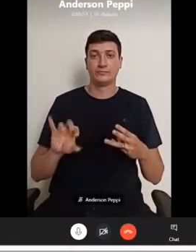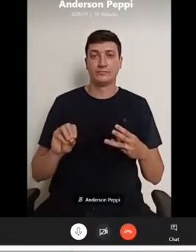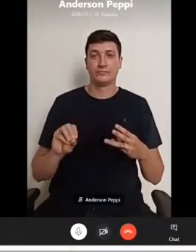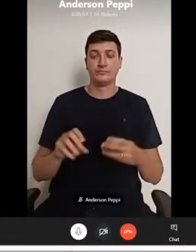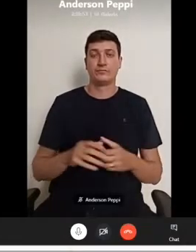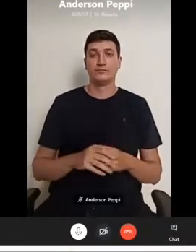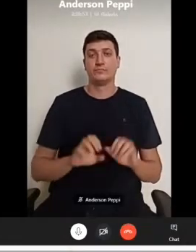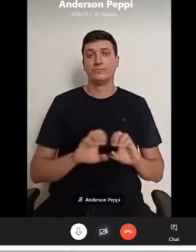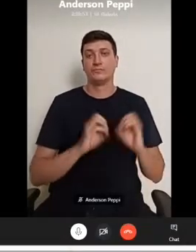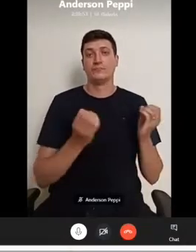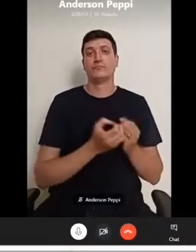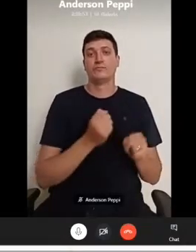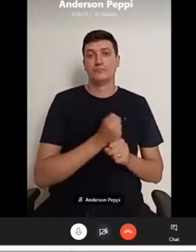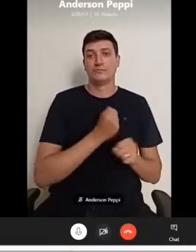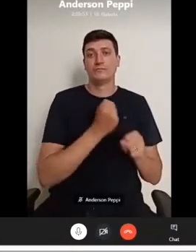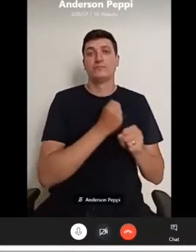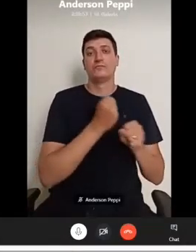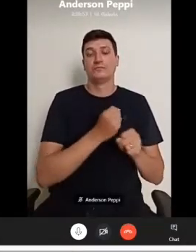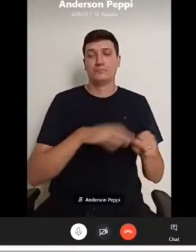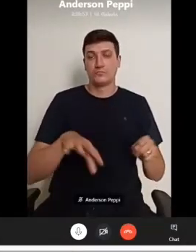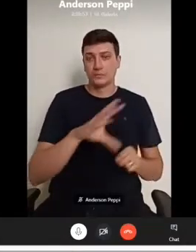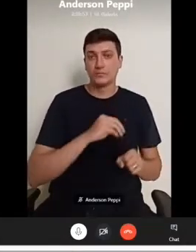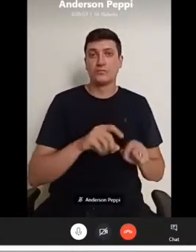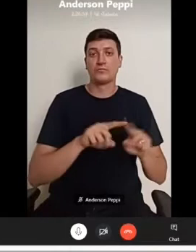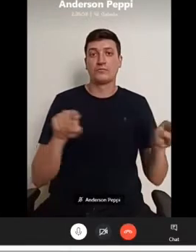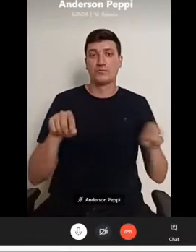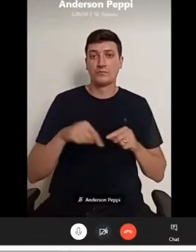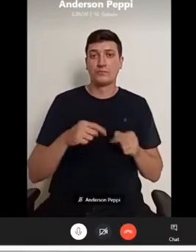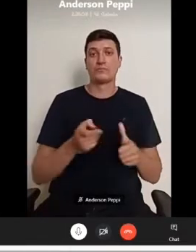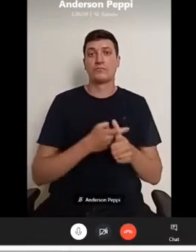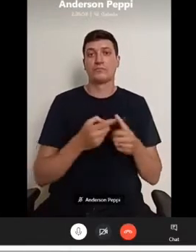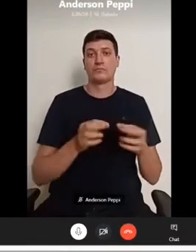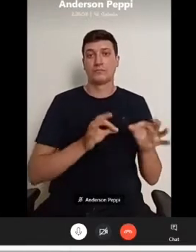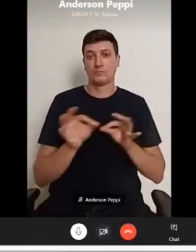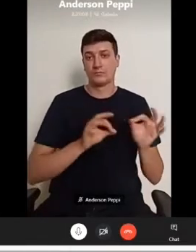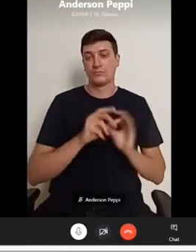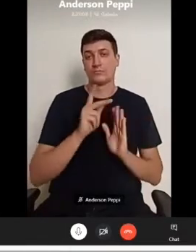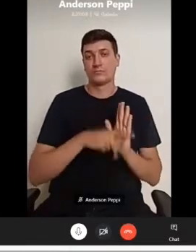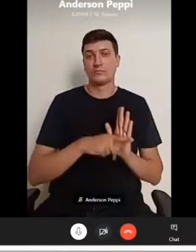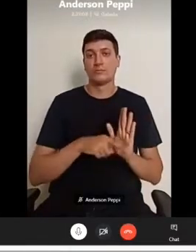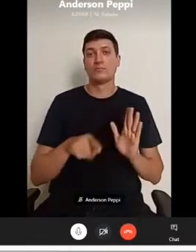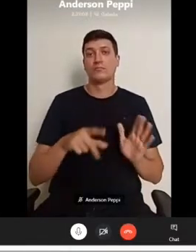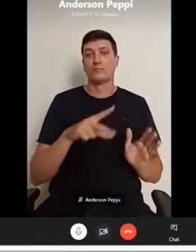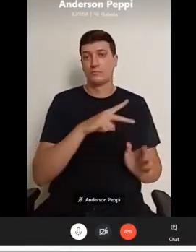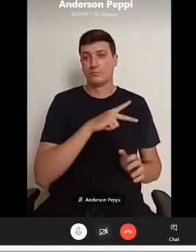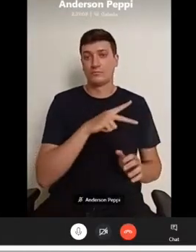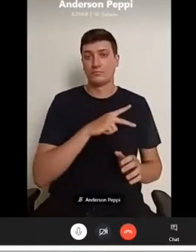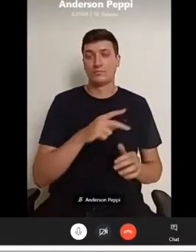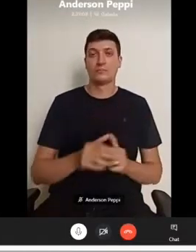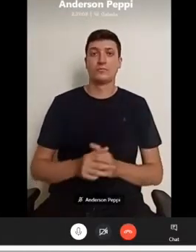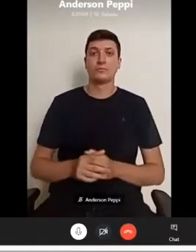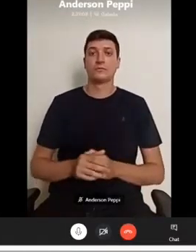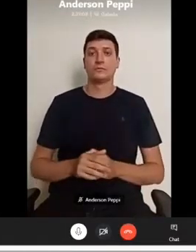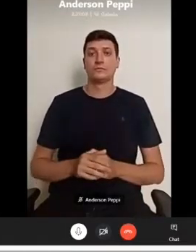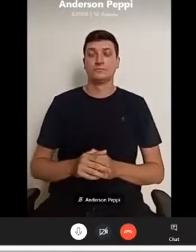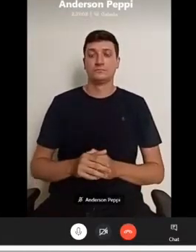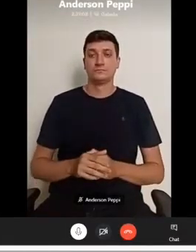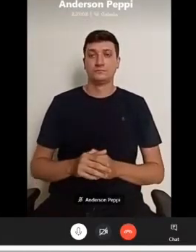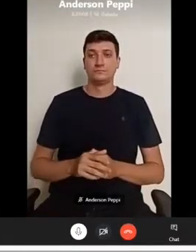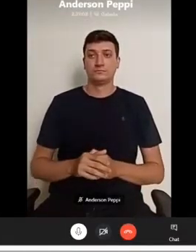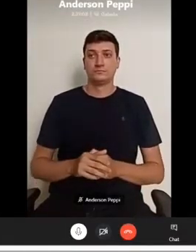Serviços Públicos, Planejamento, Uso, Ocupação, Parcelamento do Solo, Atividades Privadas.